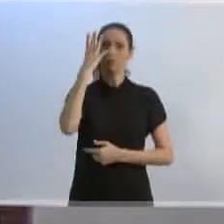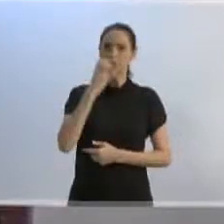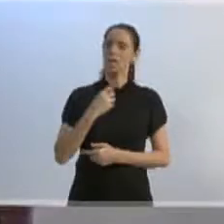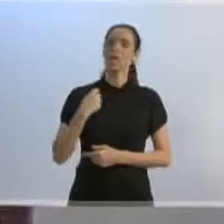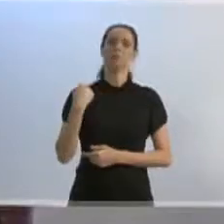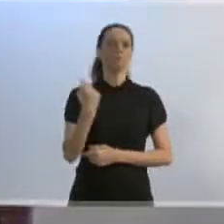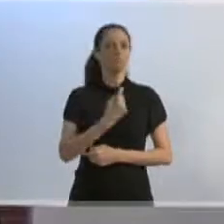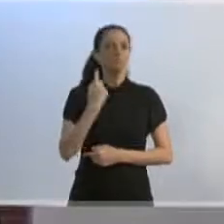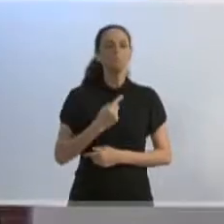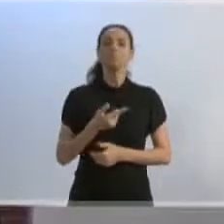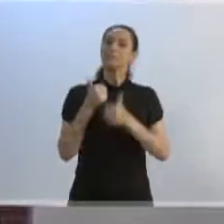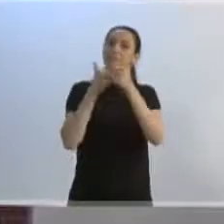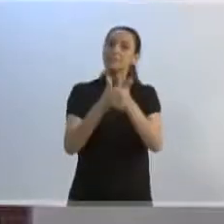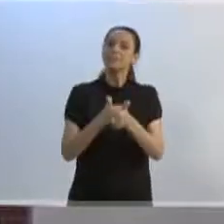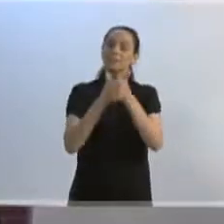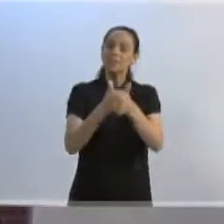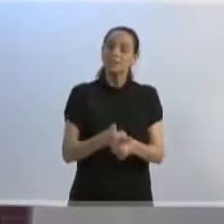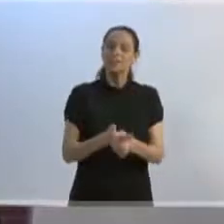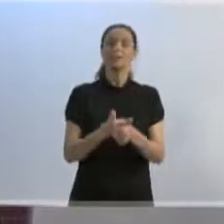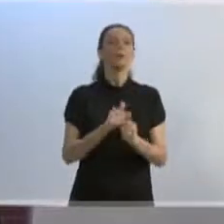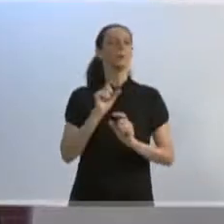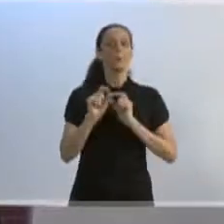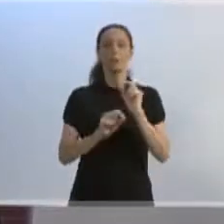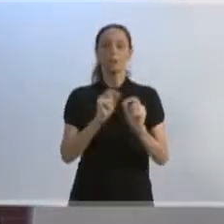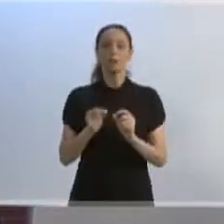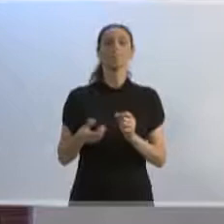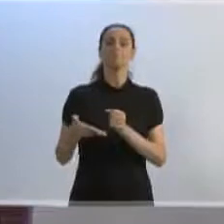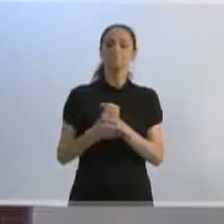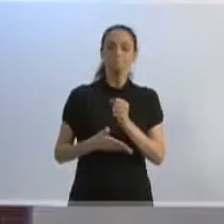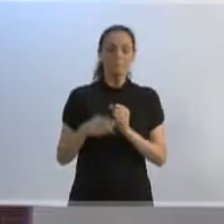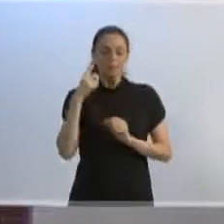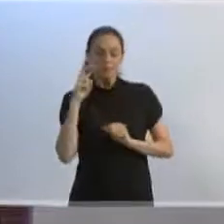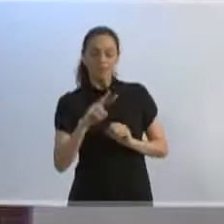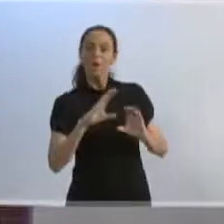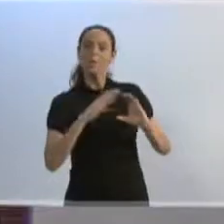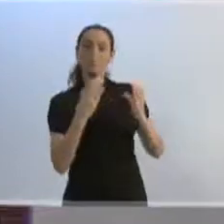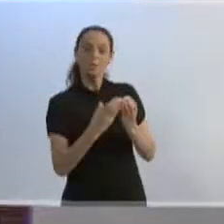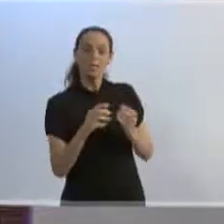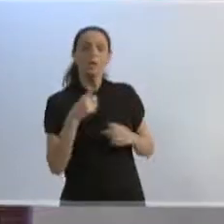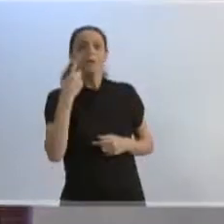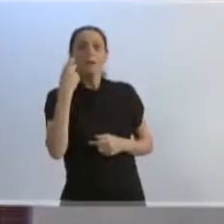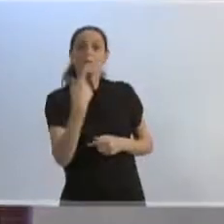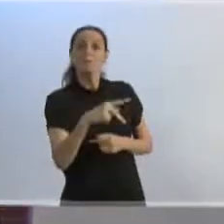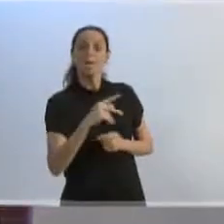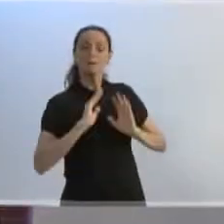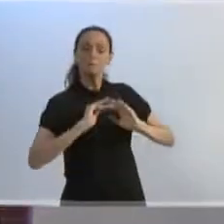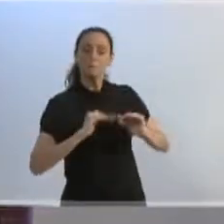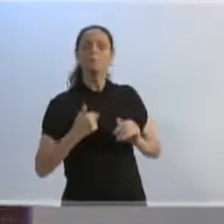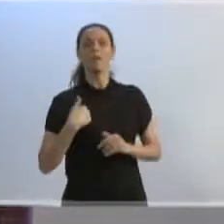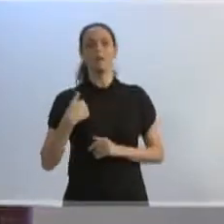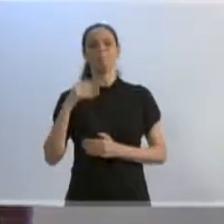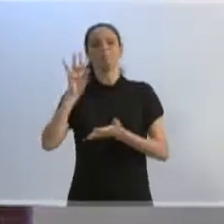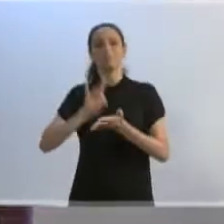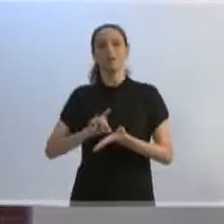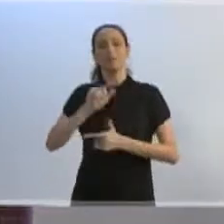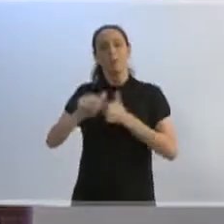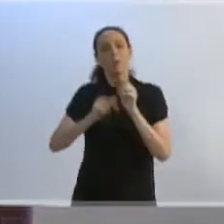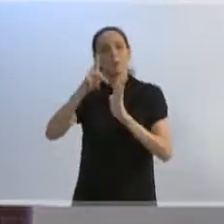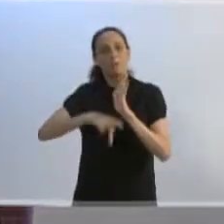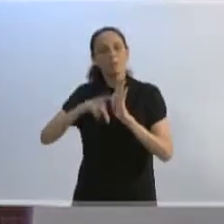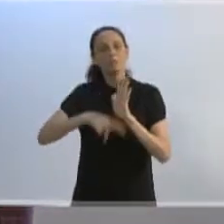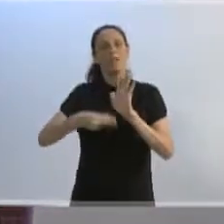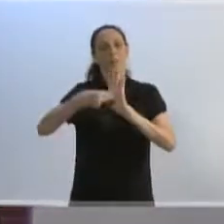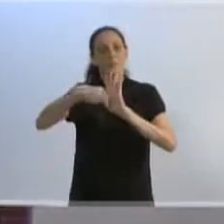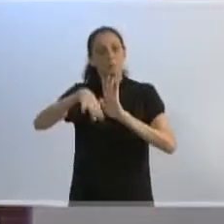independente, baseado única e exclusivamente nos interesses da comunidade. Aqui, eu trabalho com projetos e